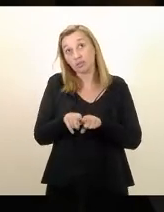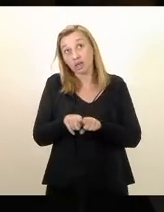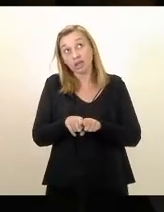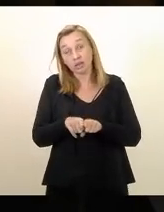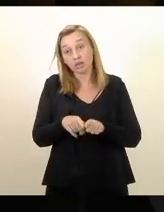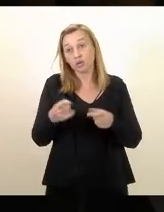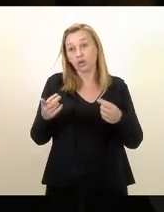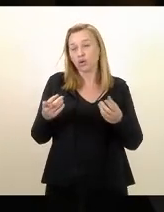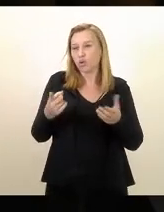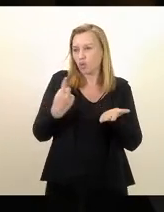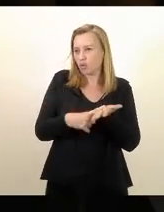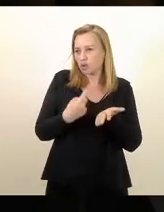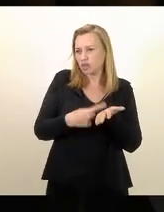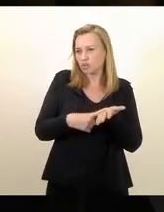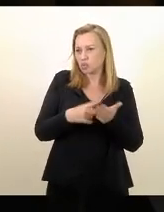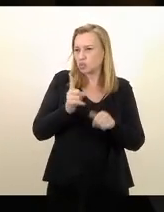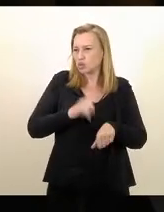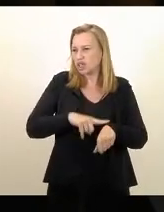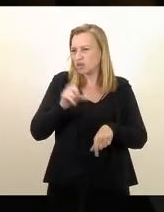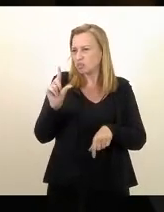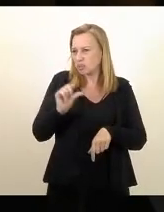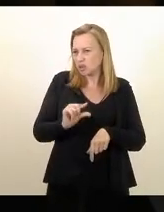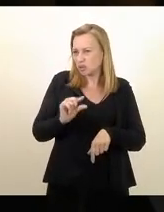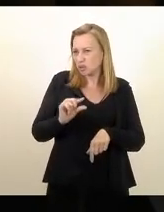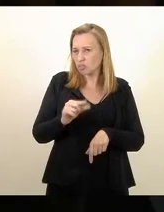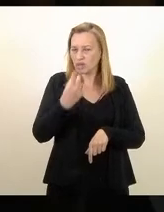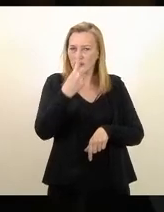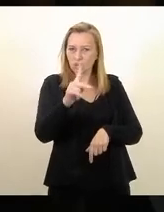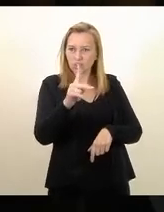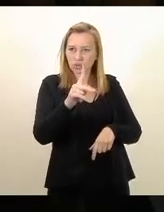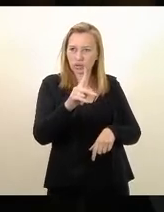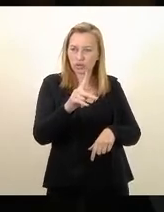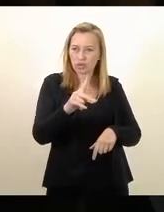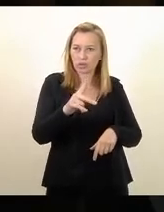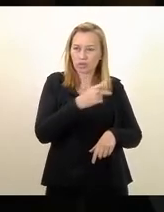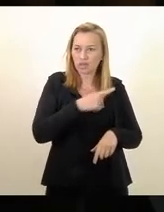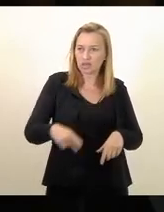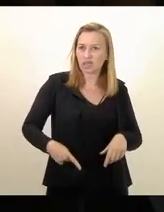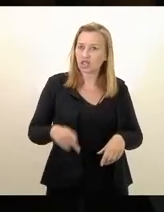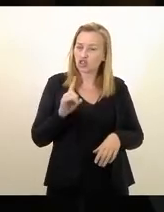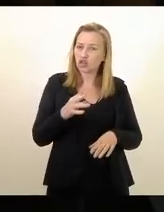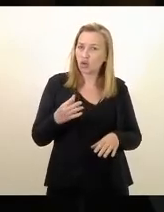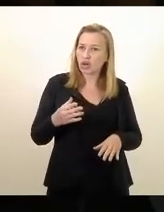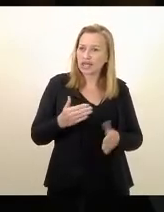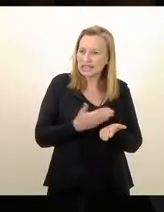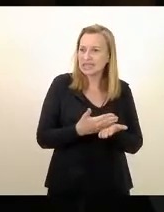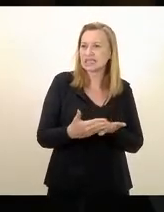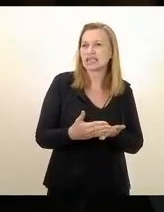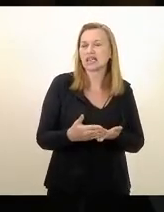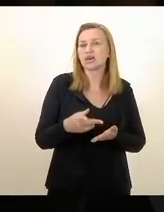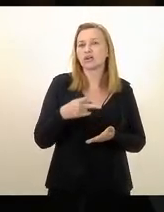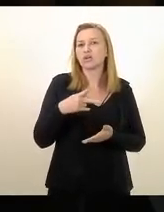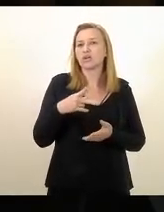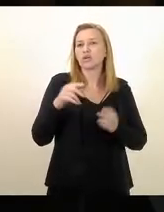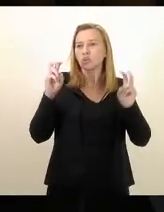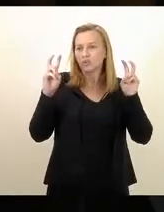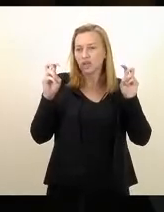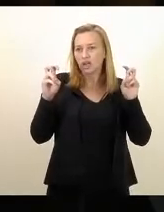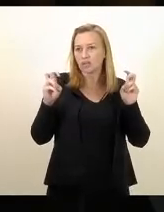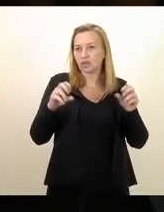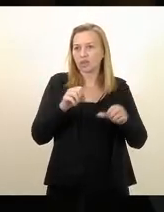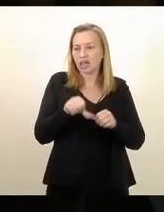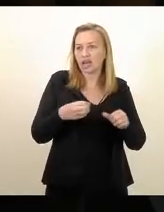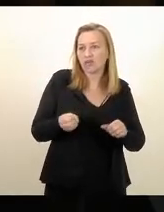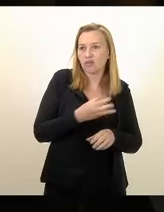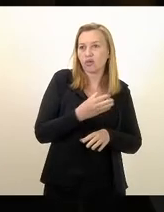combinamos um tempo menor sobre a presidência de vossa excelência eu apenas introduzi o tema da reforma do ensino médio e introduzi o tema da